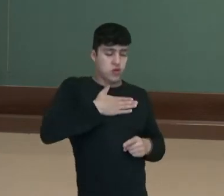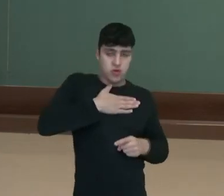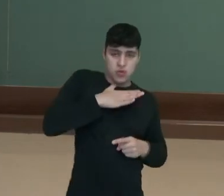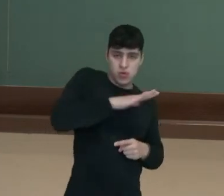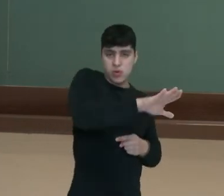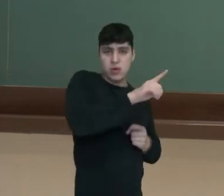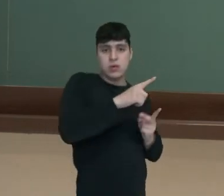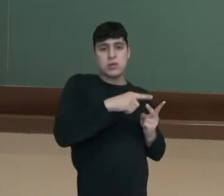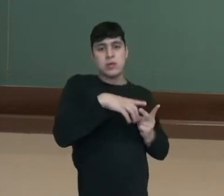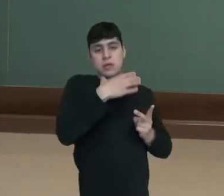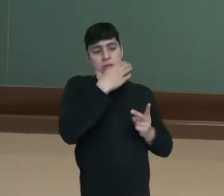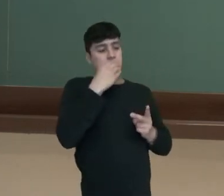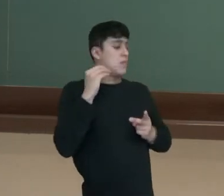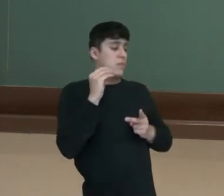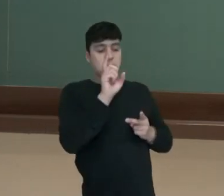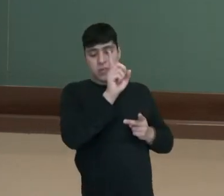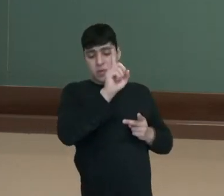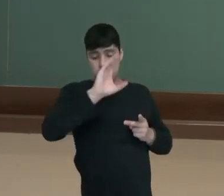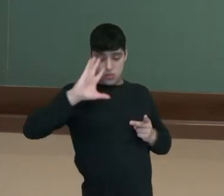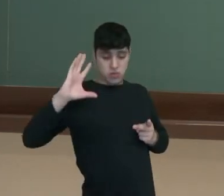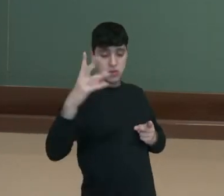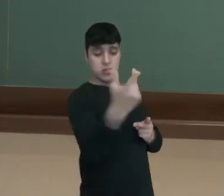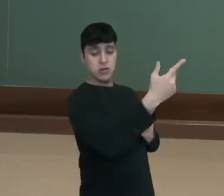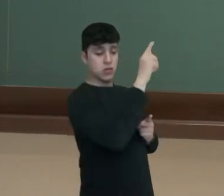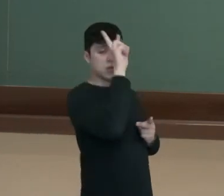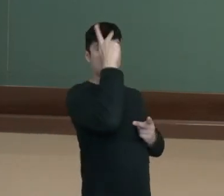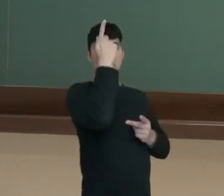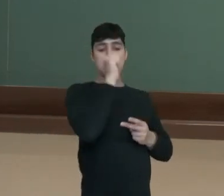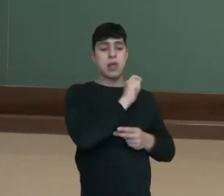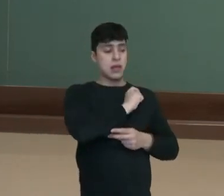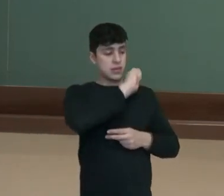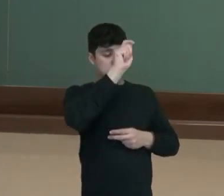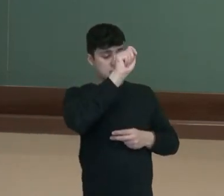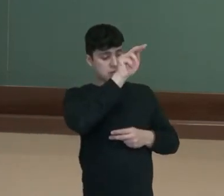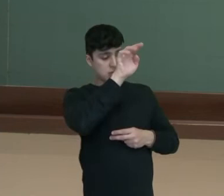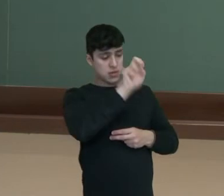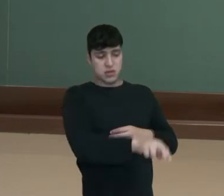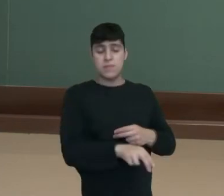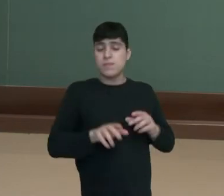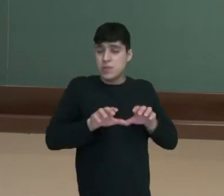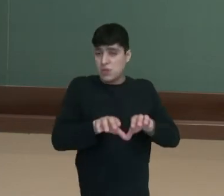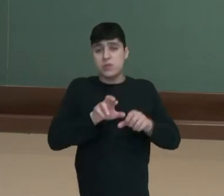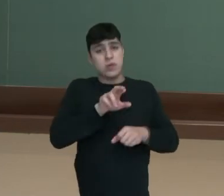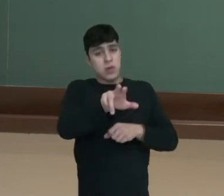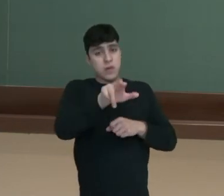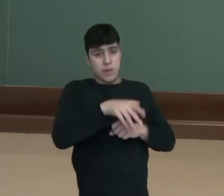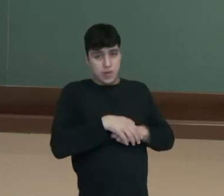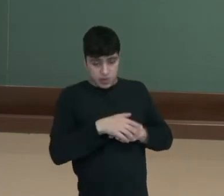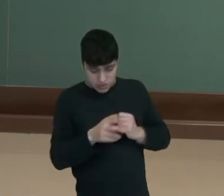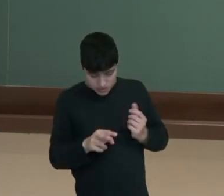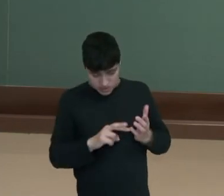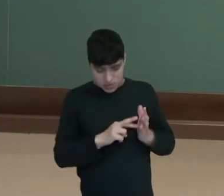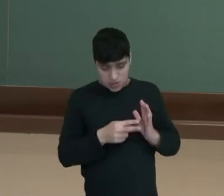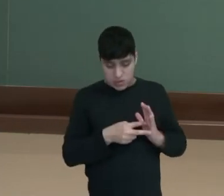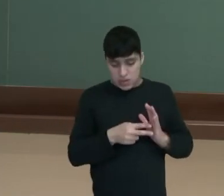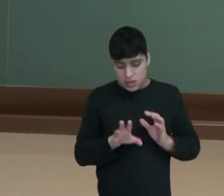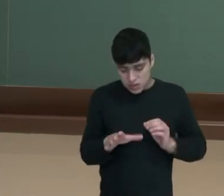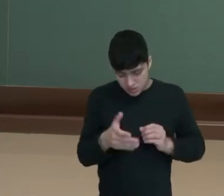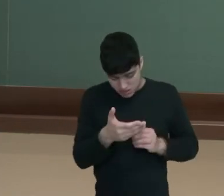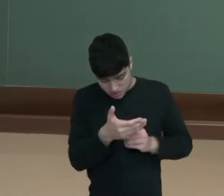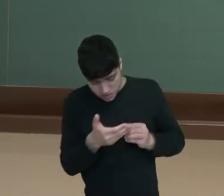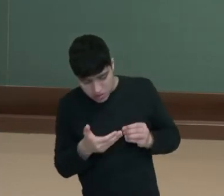pode, todo mundo tem que ser ateu, não pode acreditar em nenhum tipo de Deus e nada. Não é nada disso, né? Significa que o Estado tem que